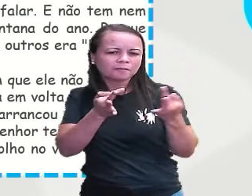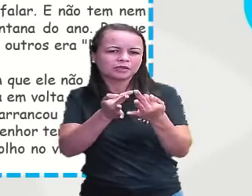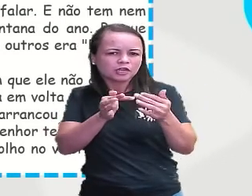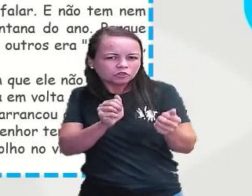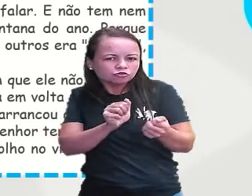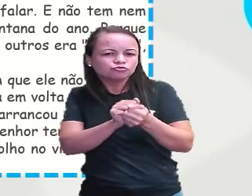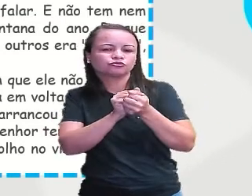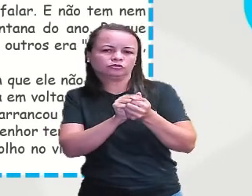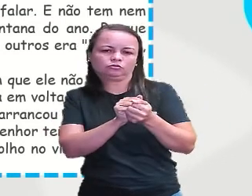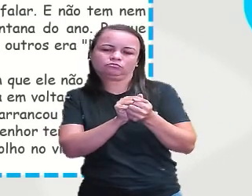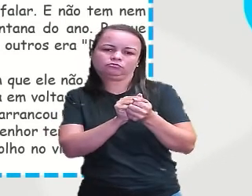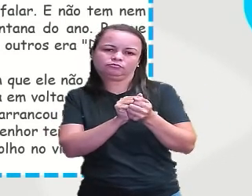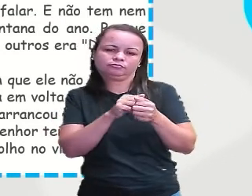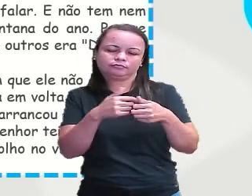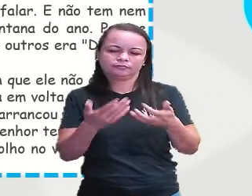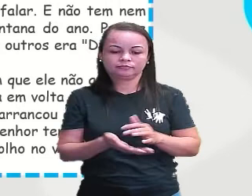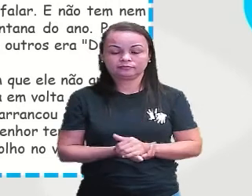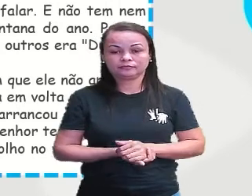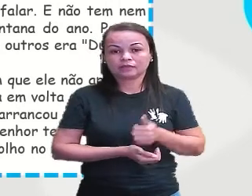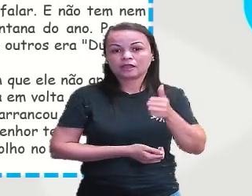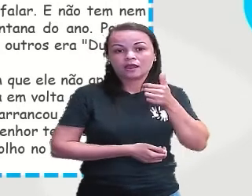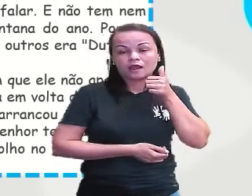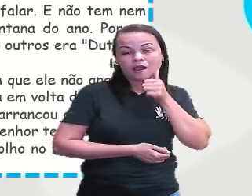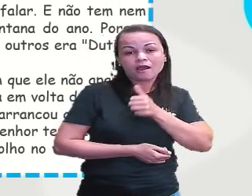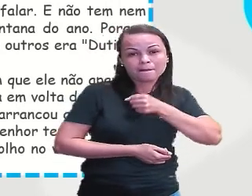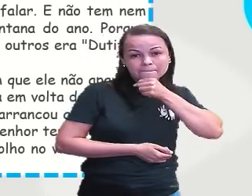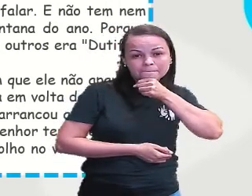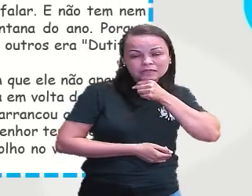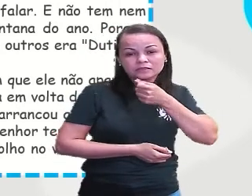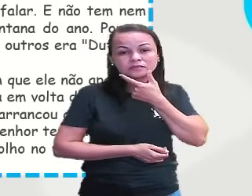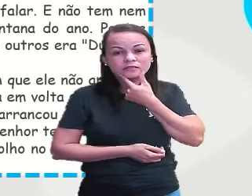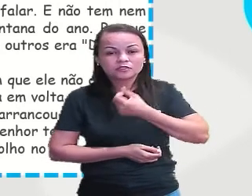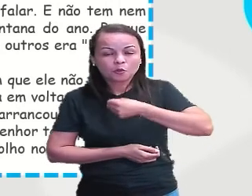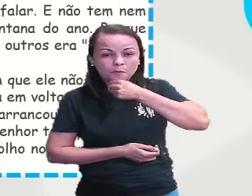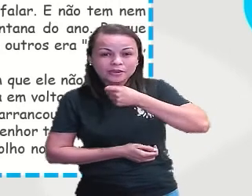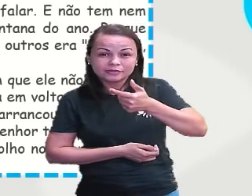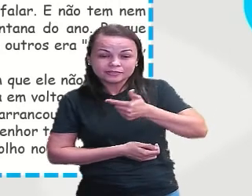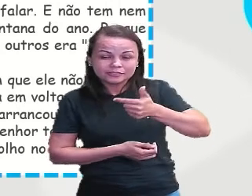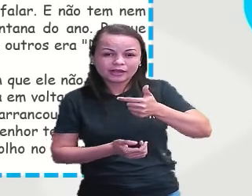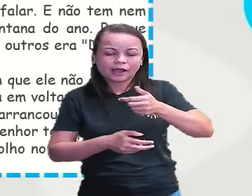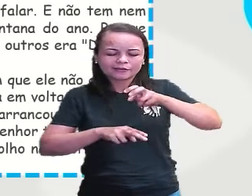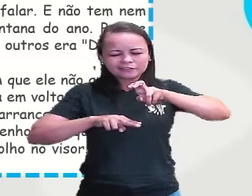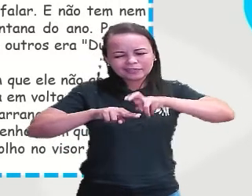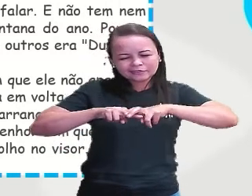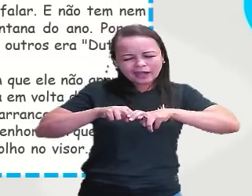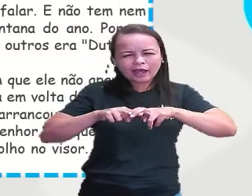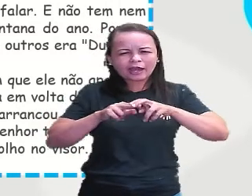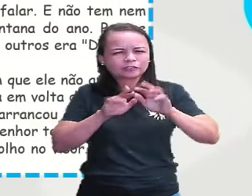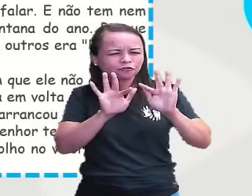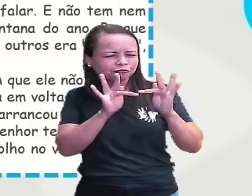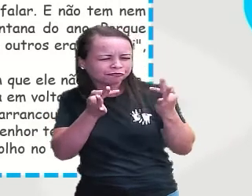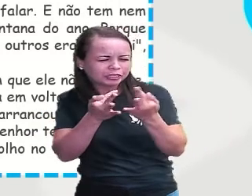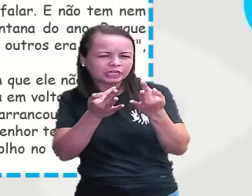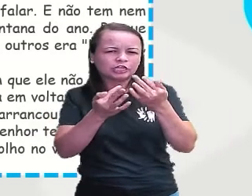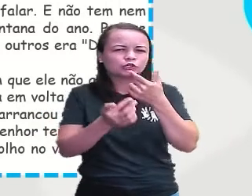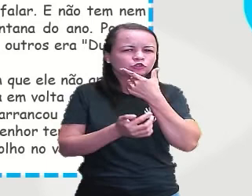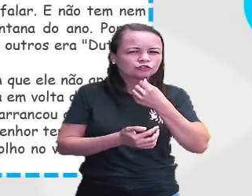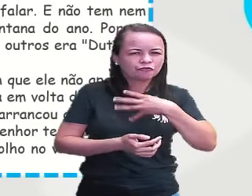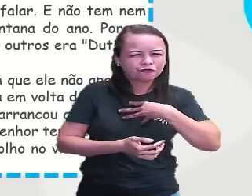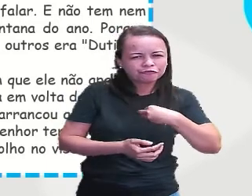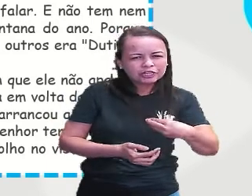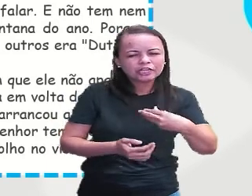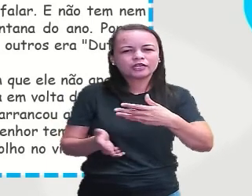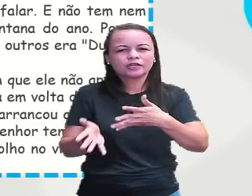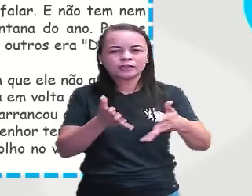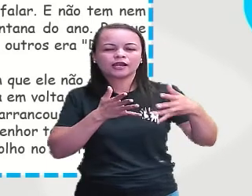vez. A bisa e o bisa sentados, filhos, filhas, noras,